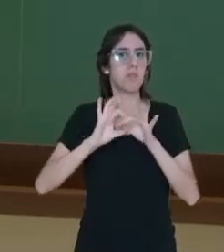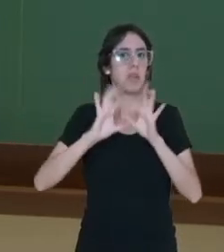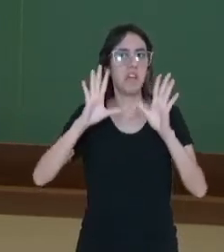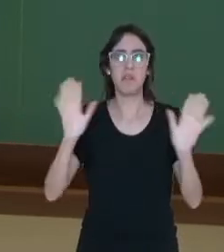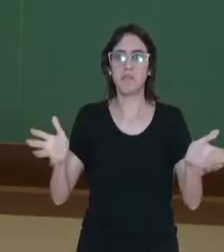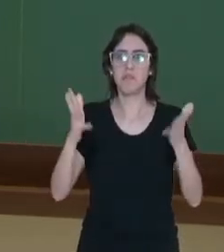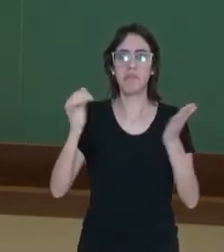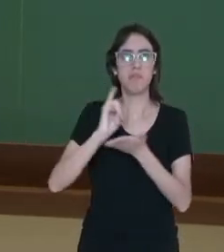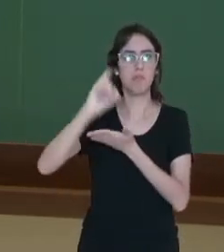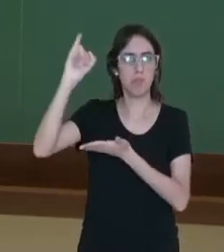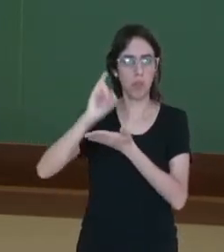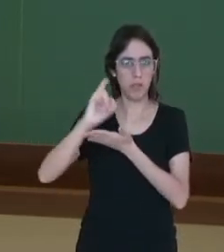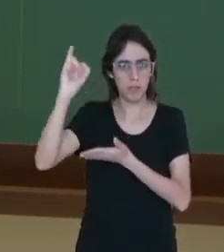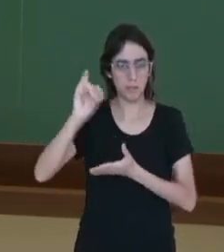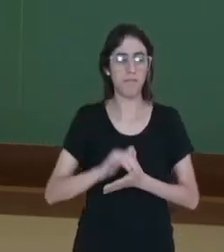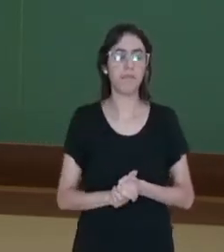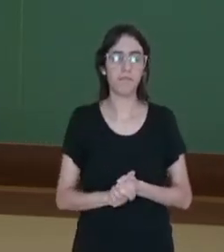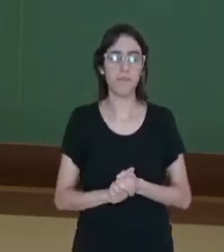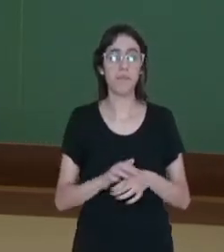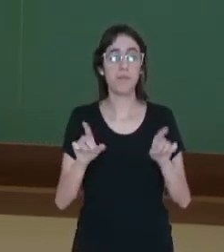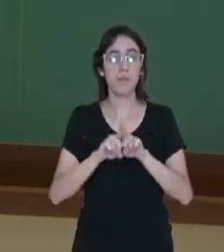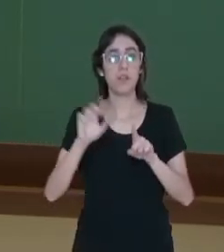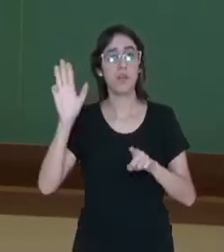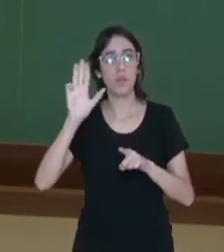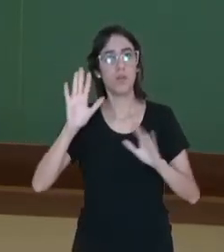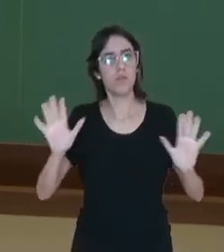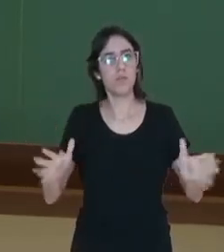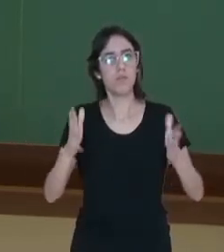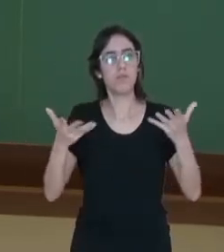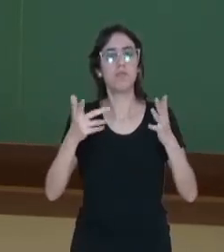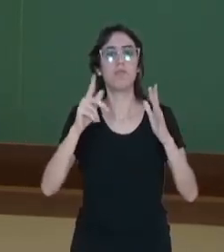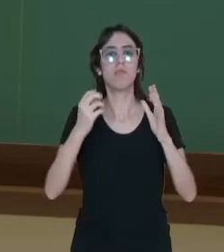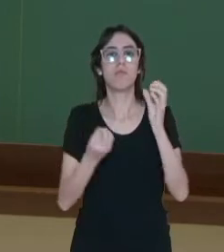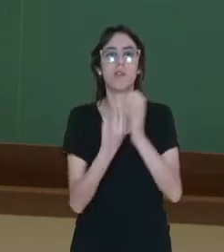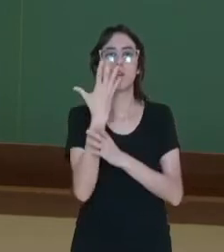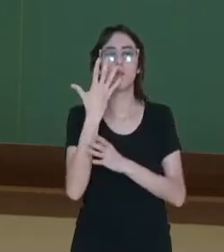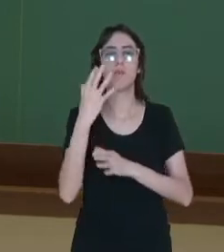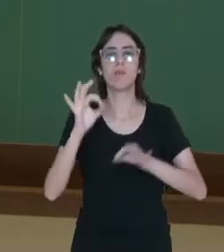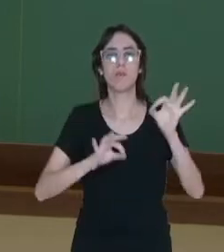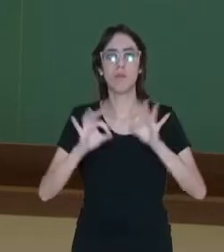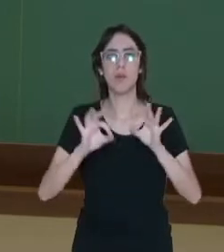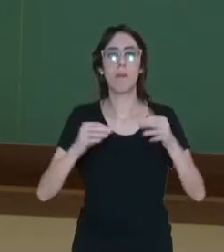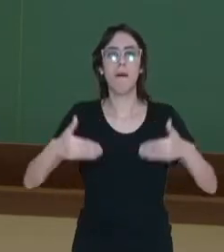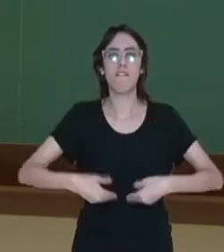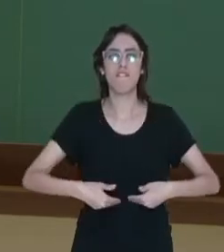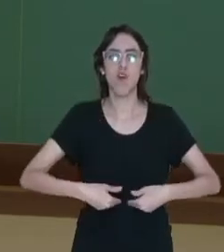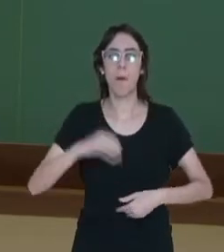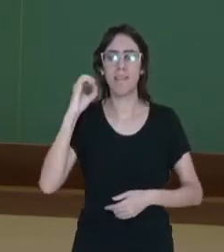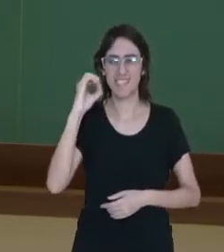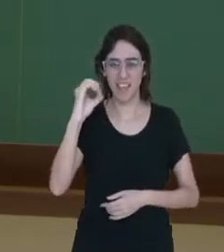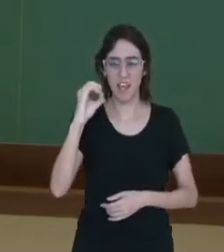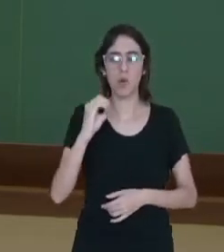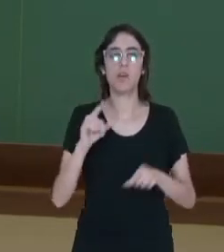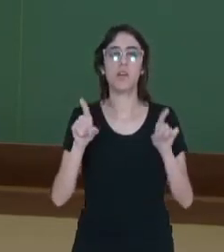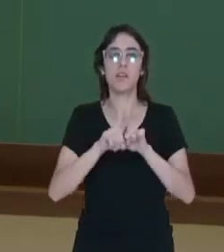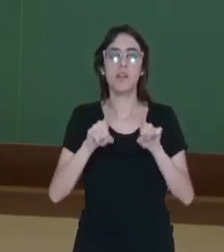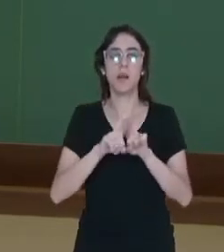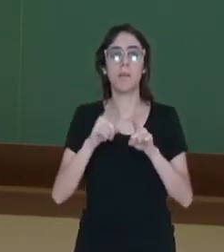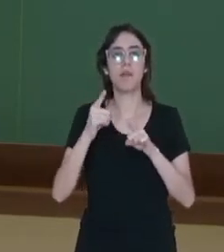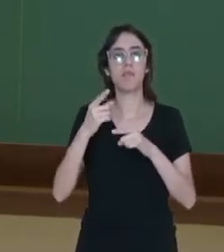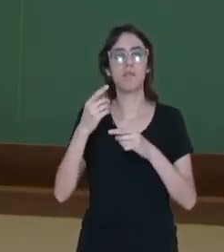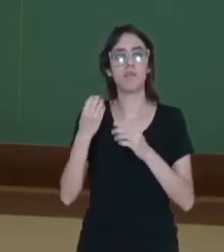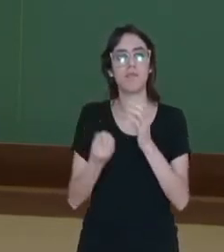área social? Investiu em programas sociais como Fome Zero e o Bolsa Família, transferência de renda, além do